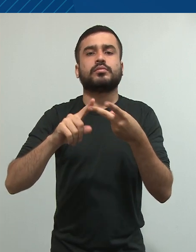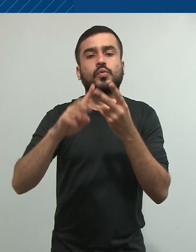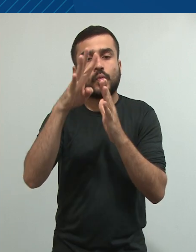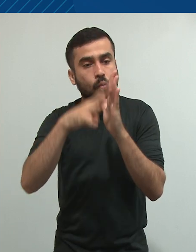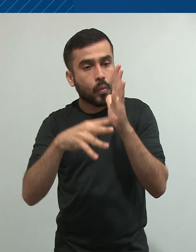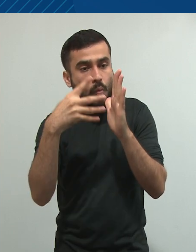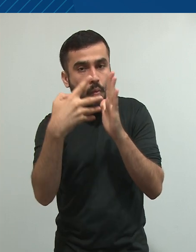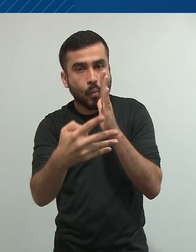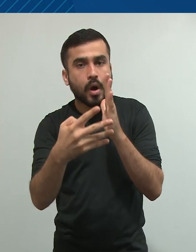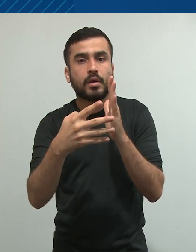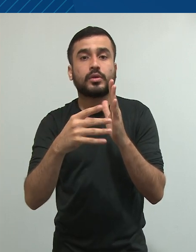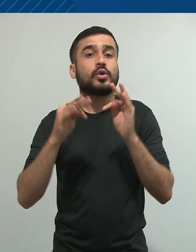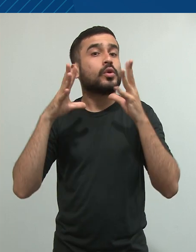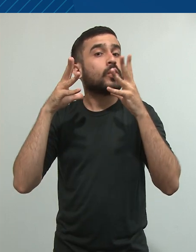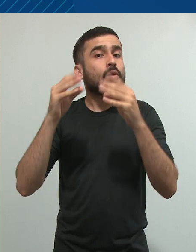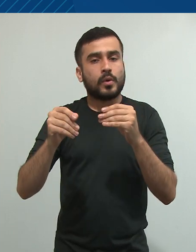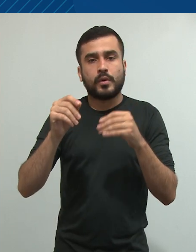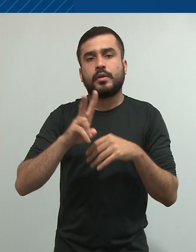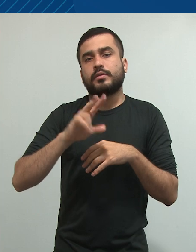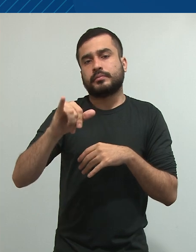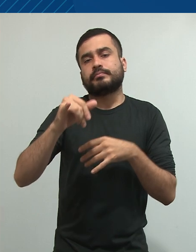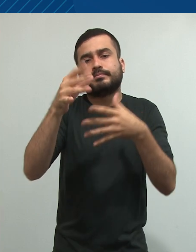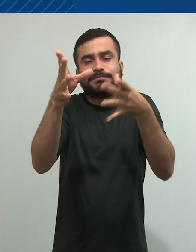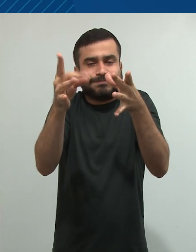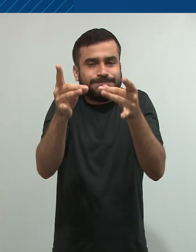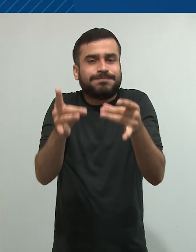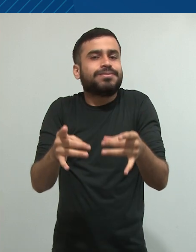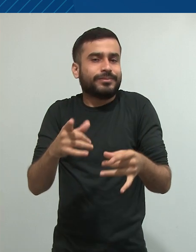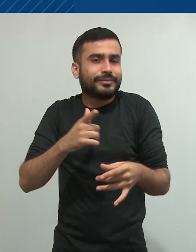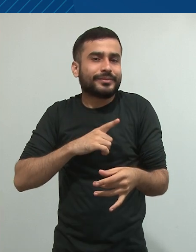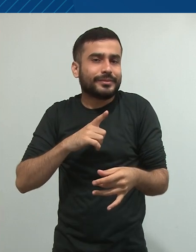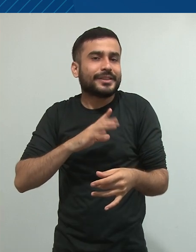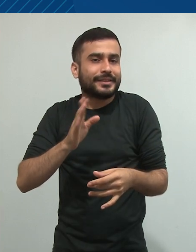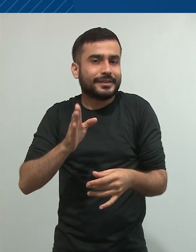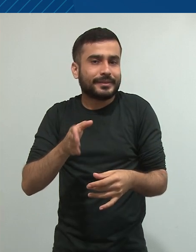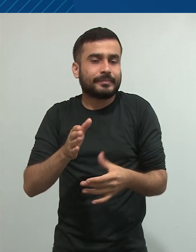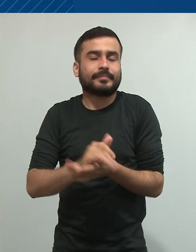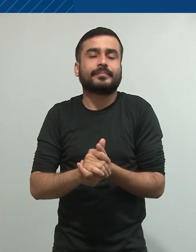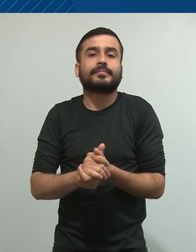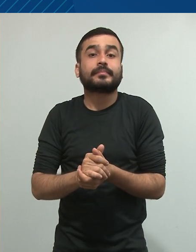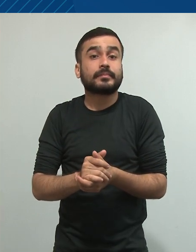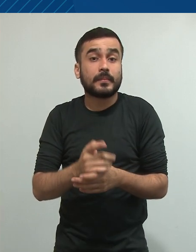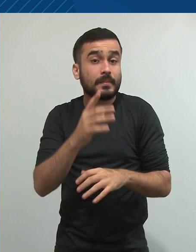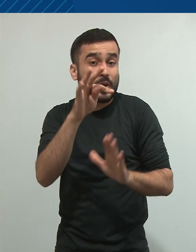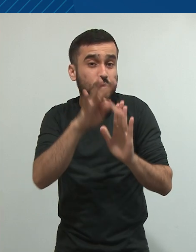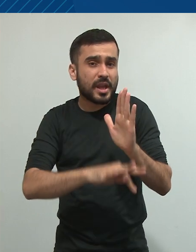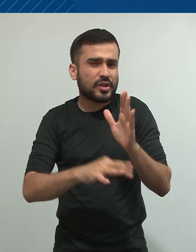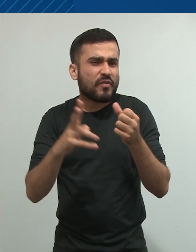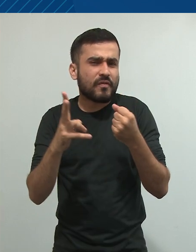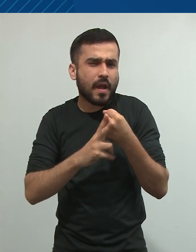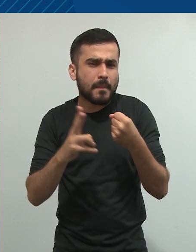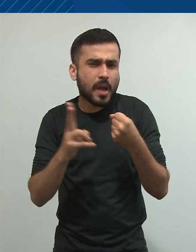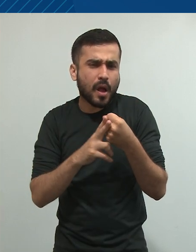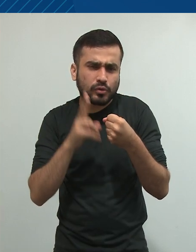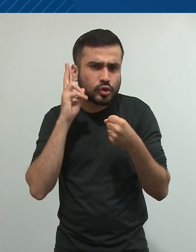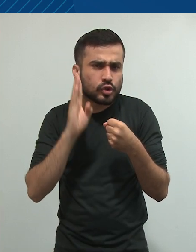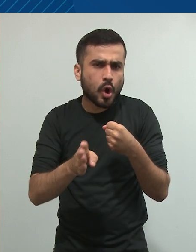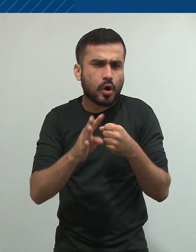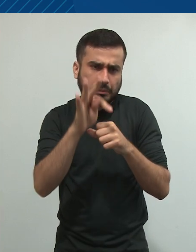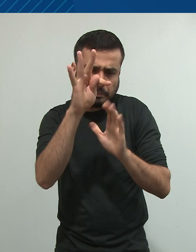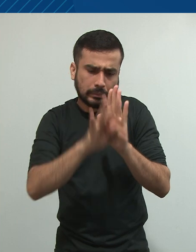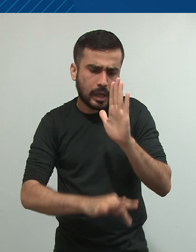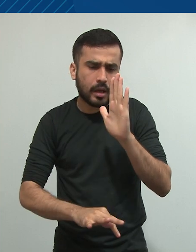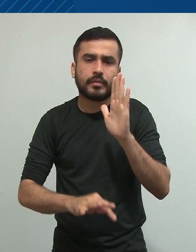que transcreve de outra forma, que não como texto verbal, uma informação que é importante.